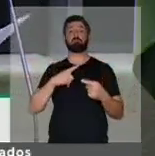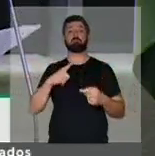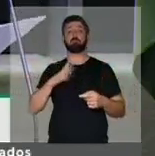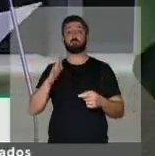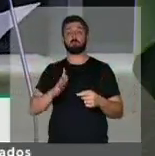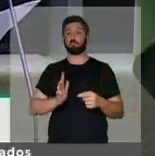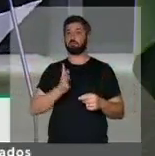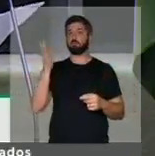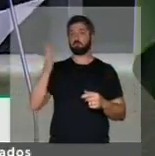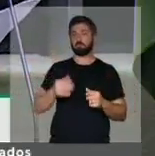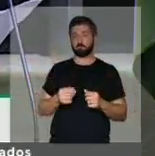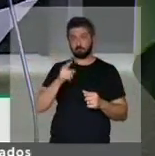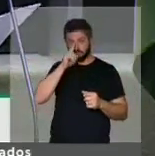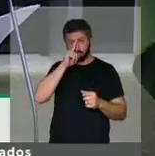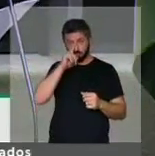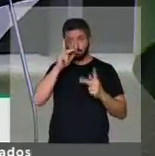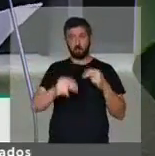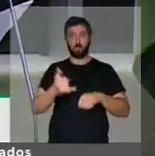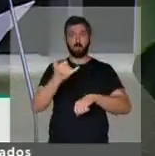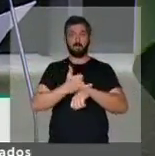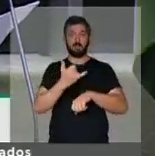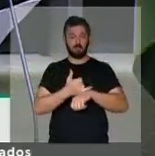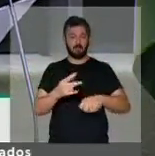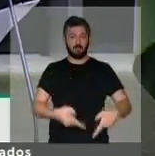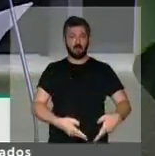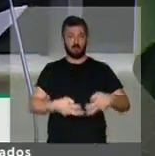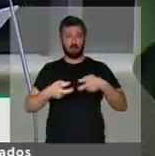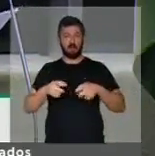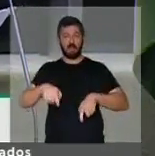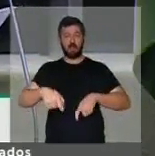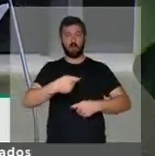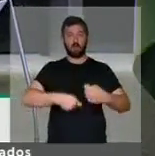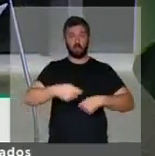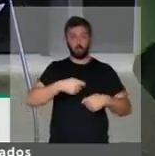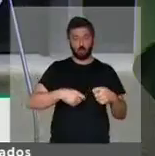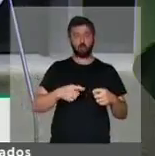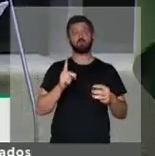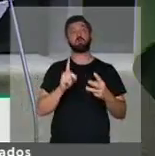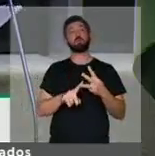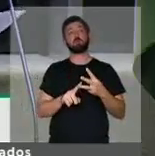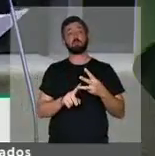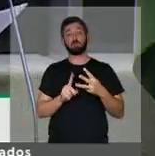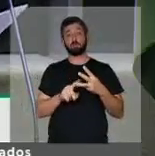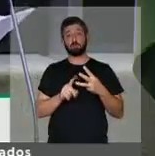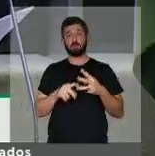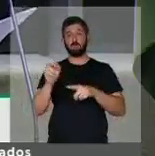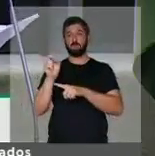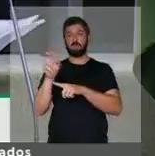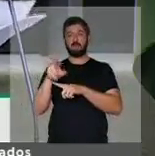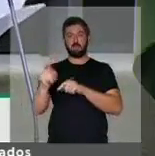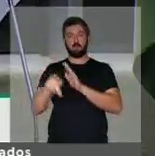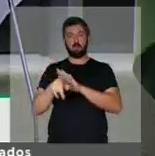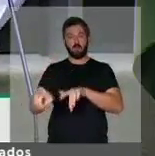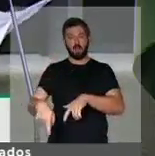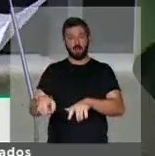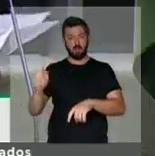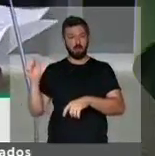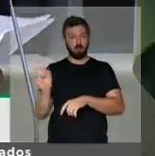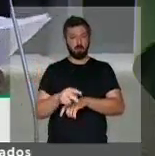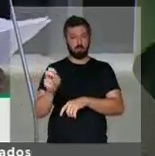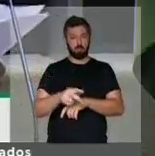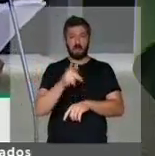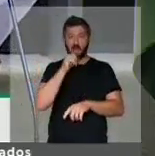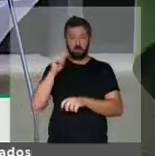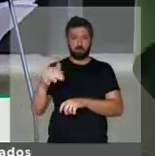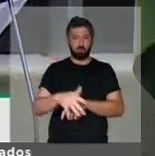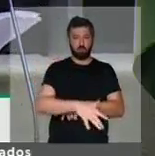reconhecidamente nocivas, como a mineração, o agronegócio e os agrotóxicos. O terceiro tema